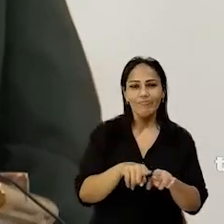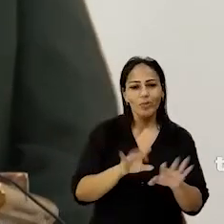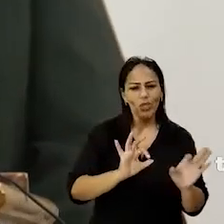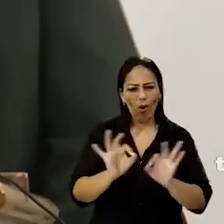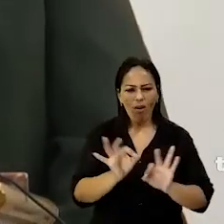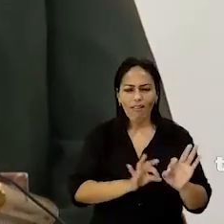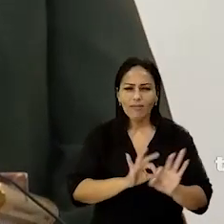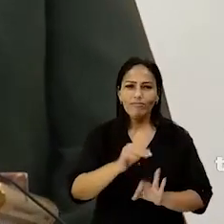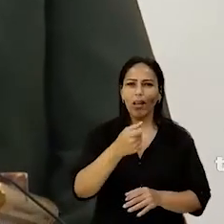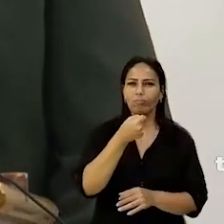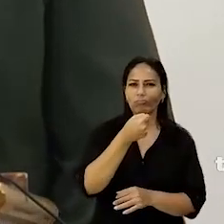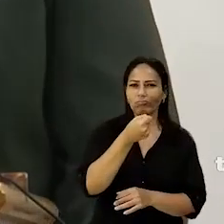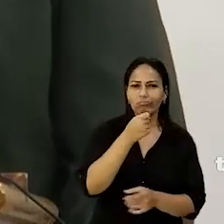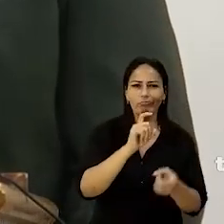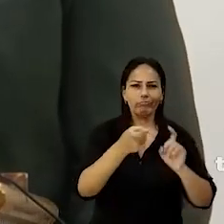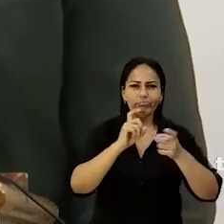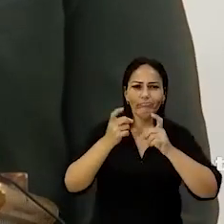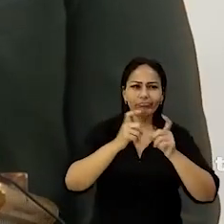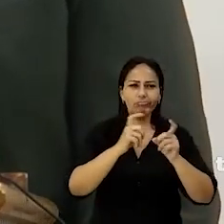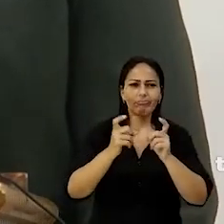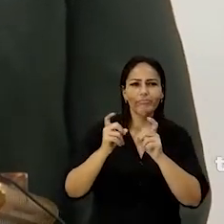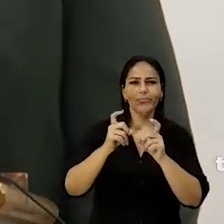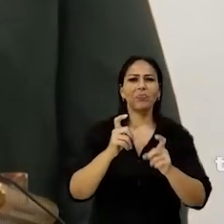esse debate com maior